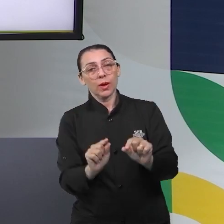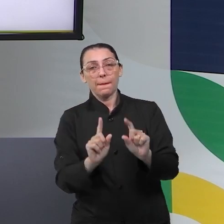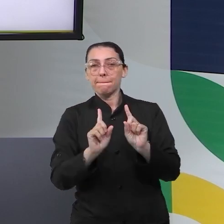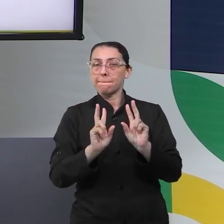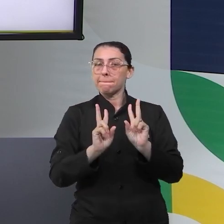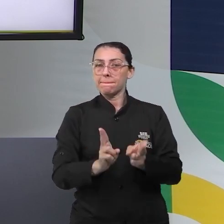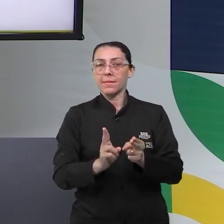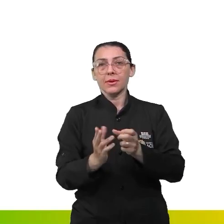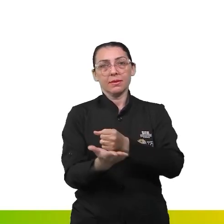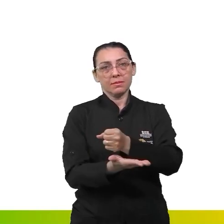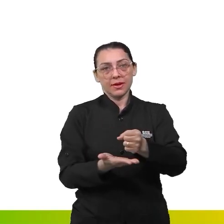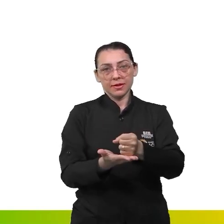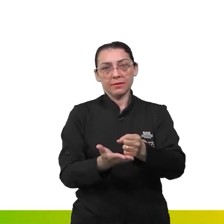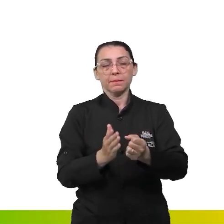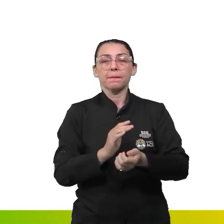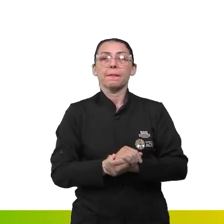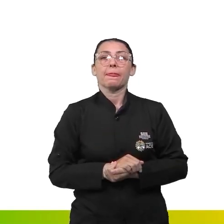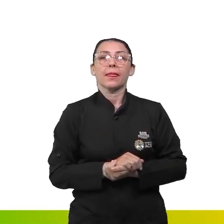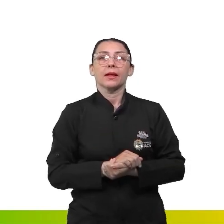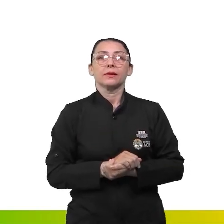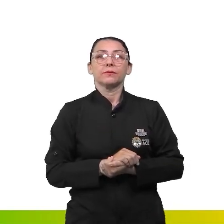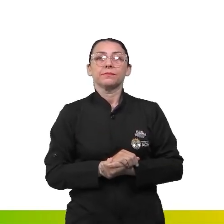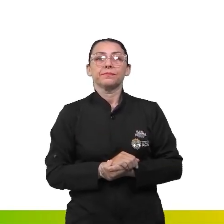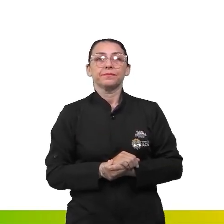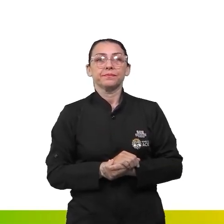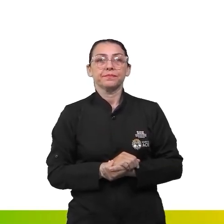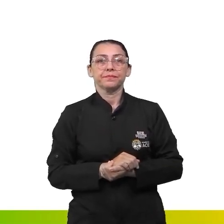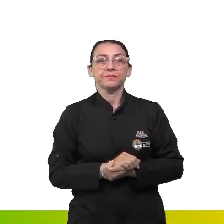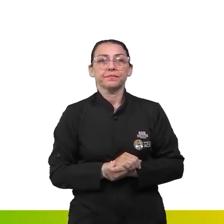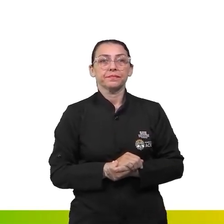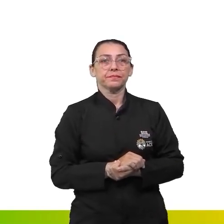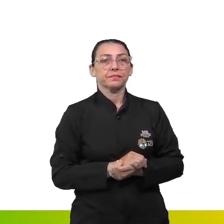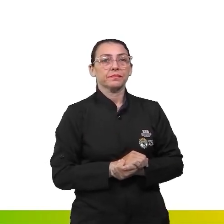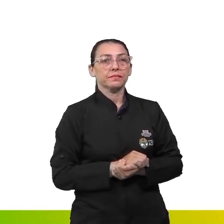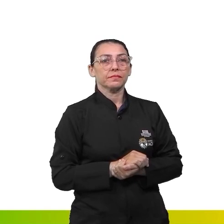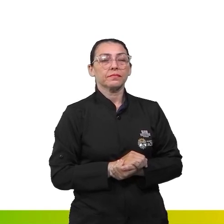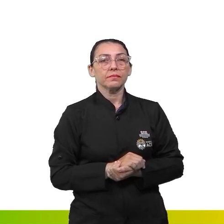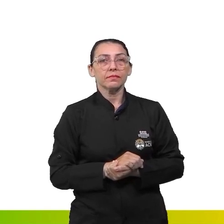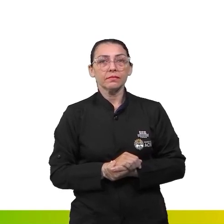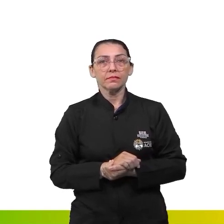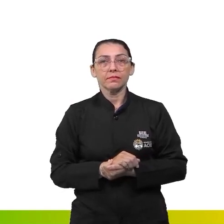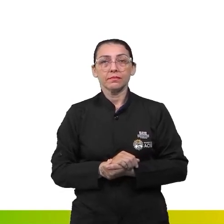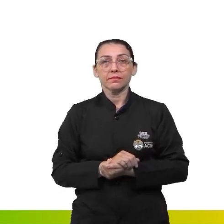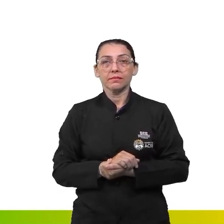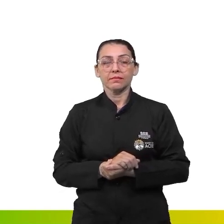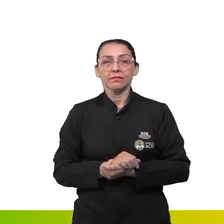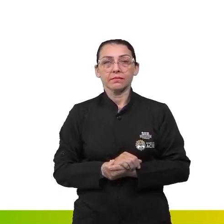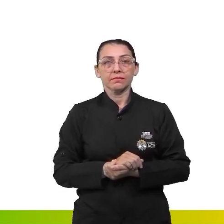base. Então, isso são as